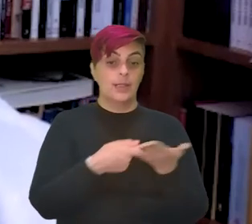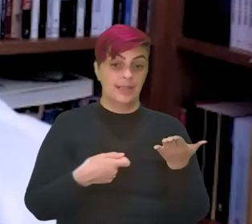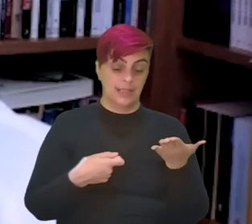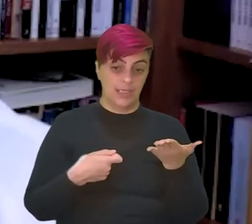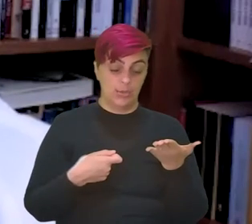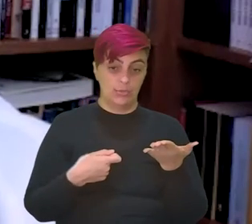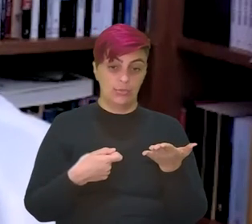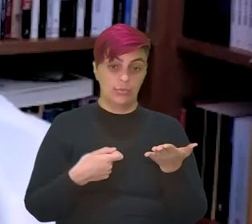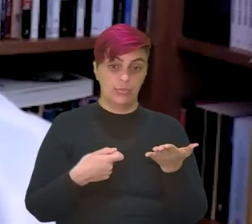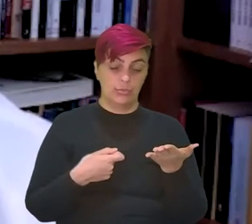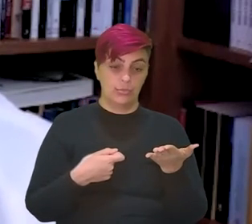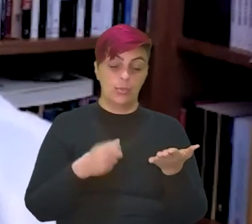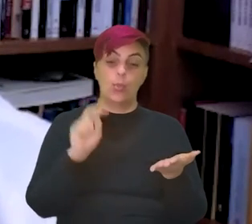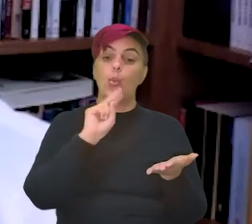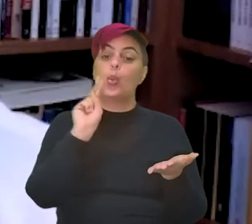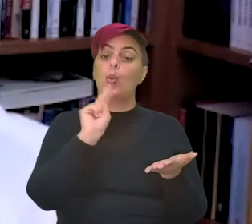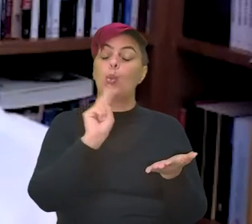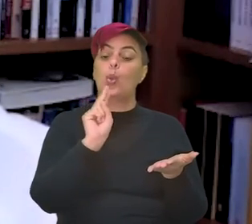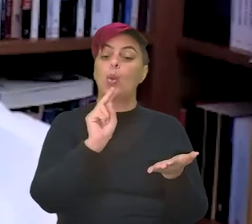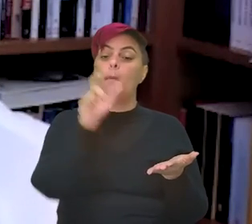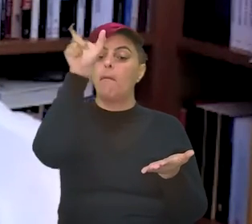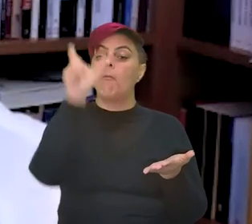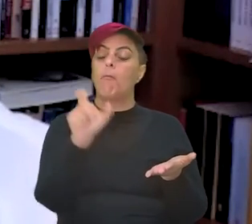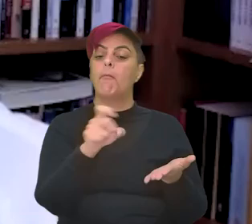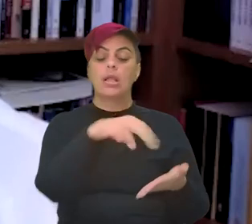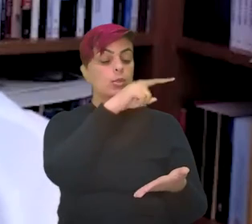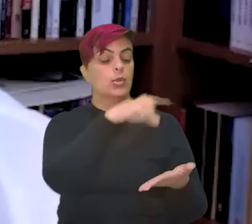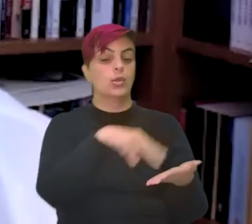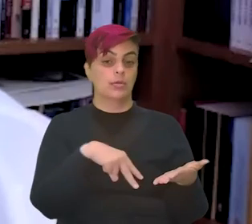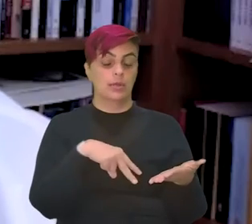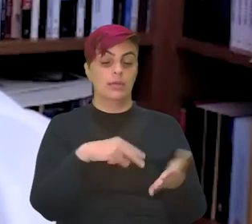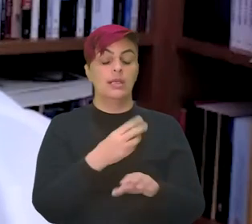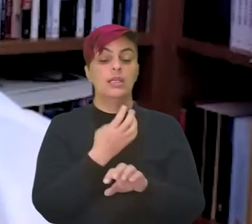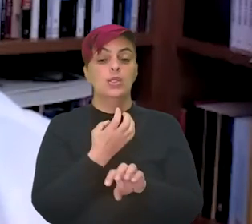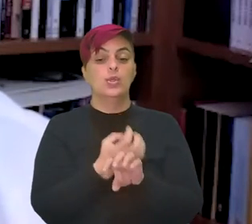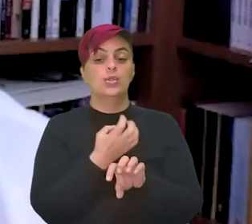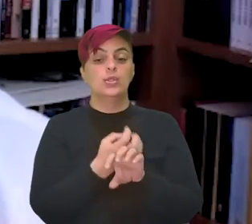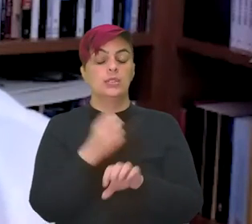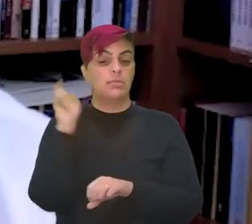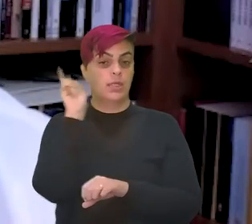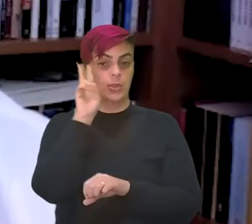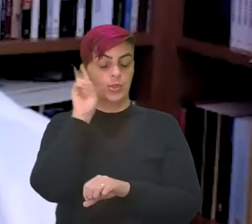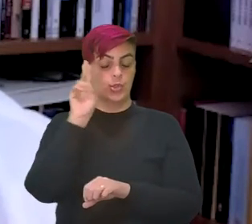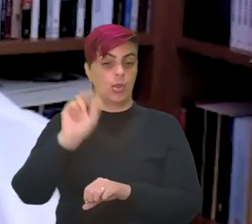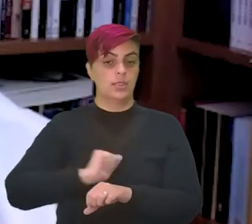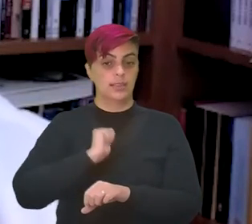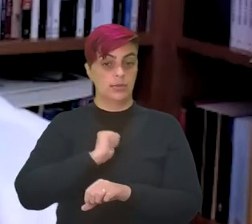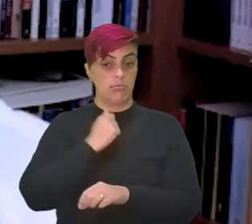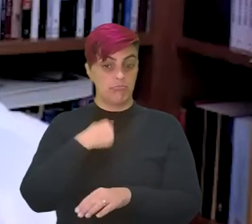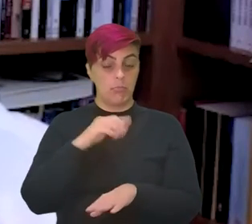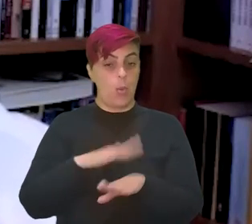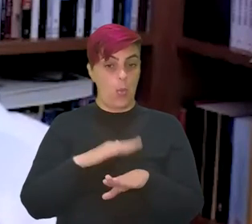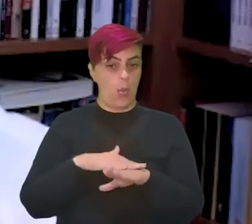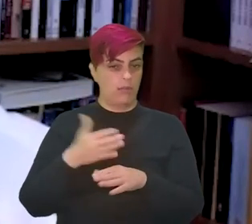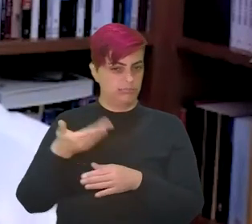o texto, a lista de leituras, né, que da disciplina História da Antropologia